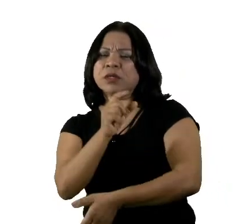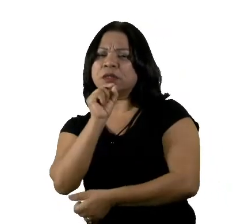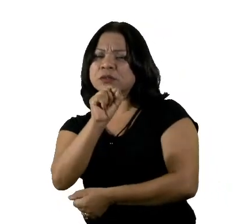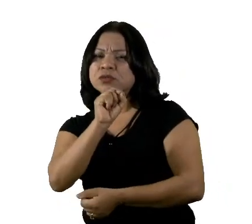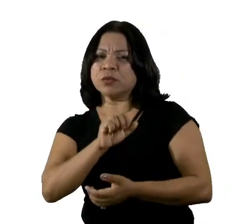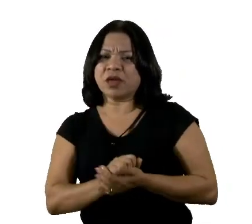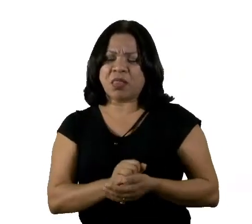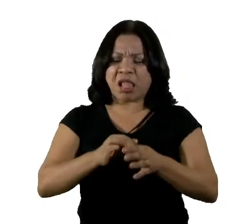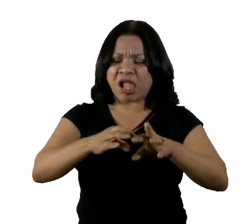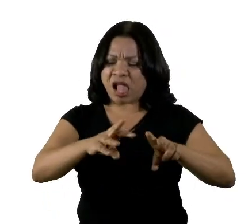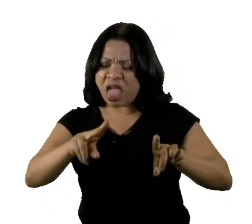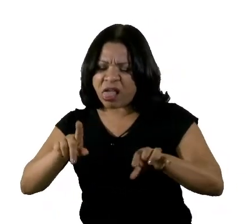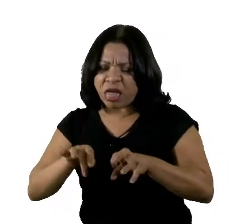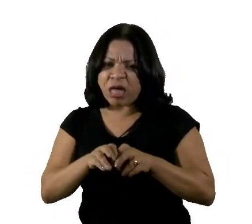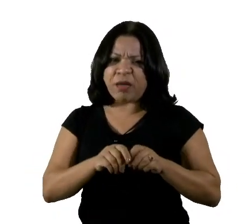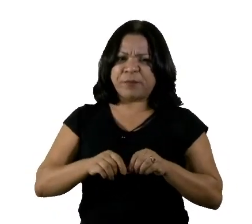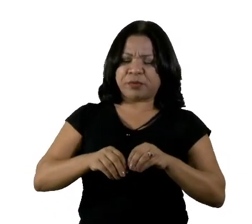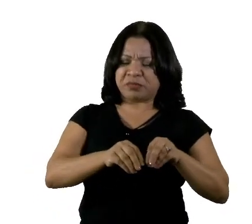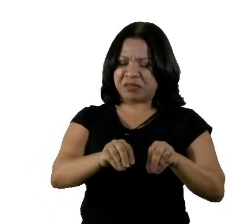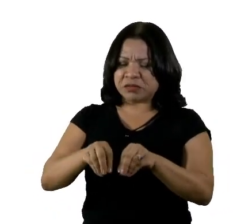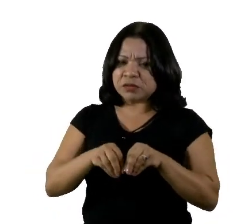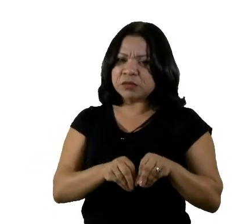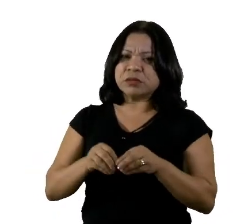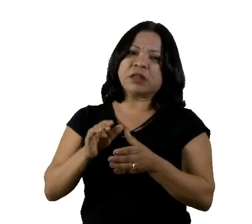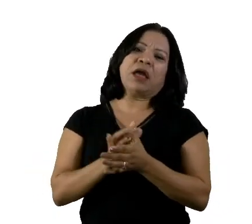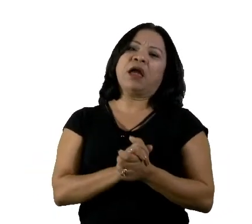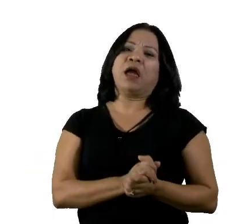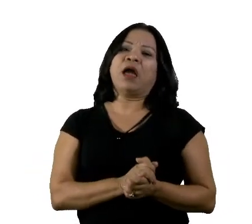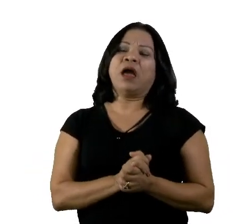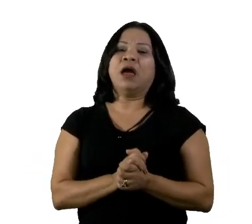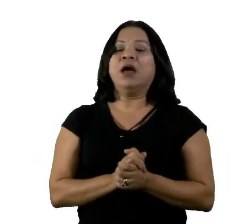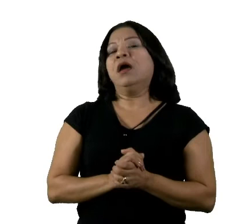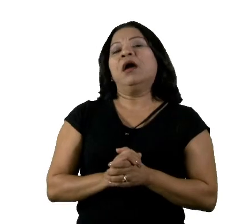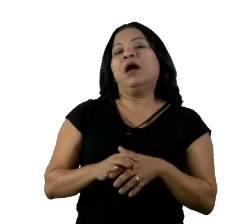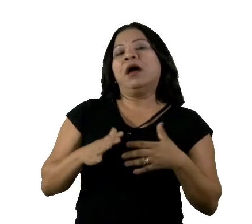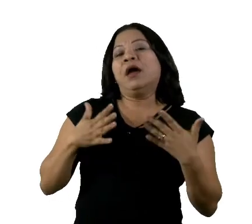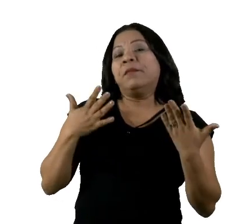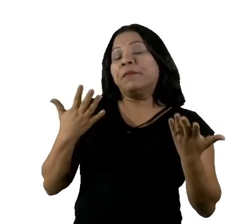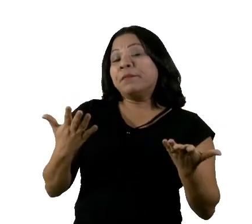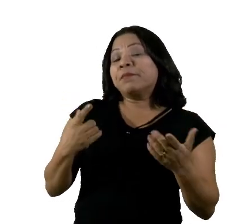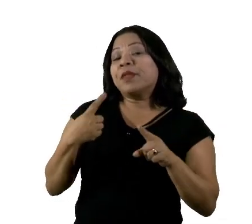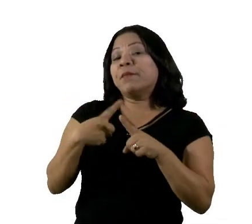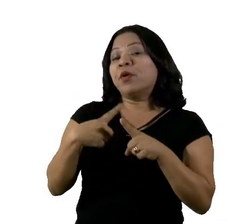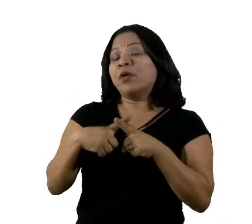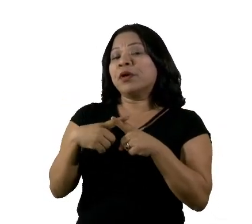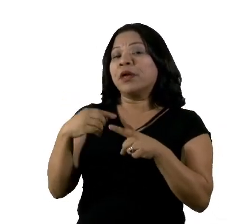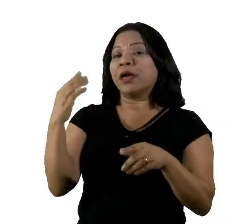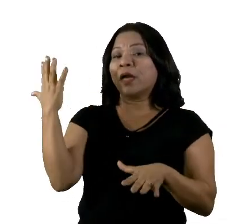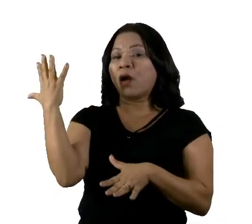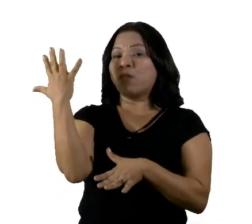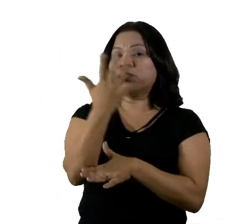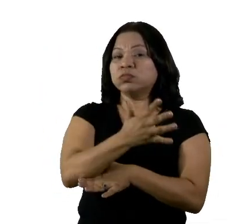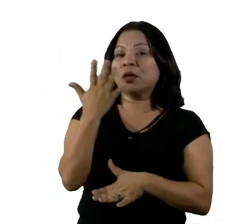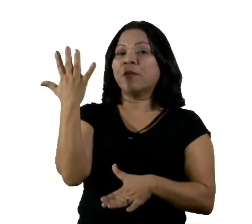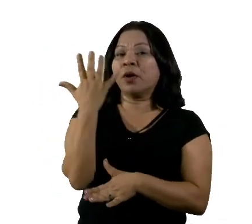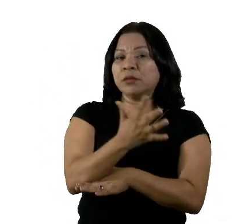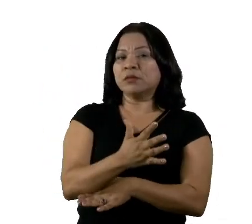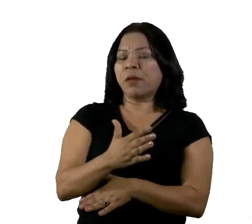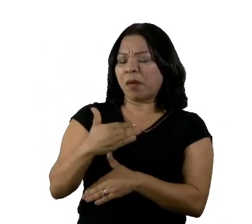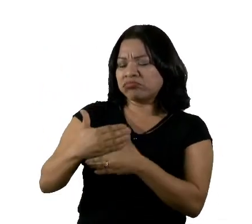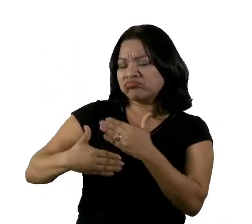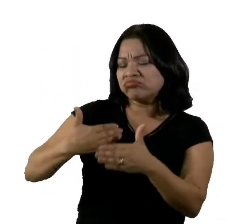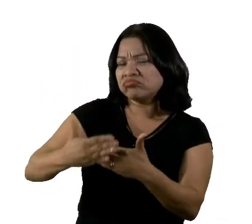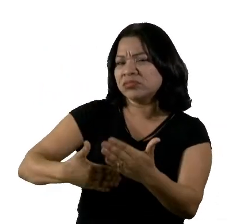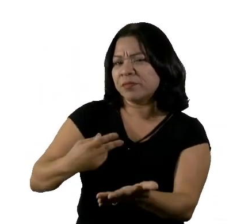um detalhamento da ideia central, que o desmatamento promove uma série de consequências.